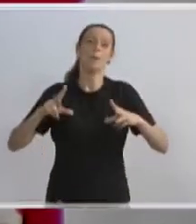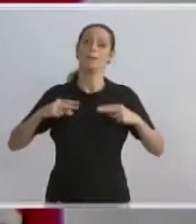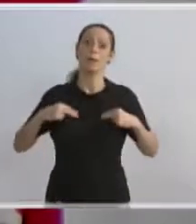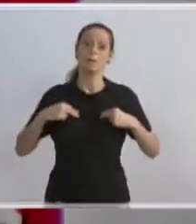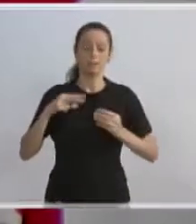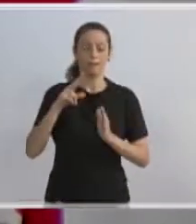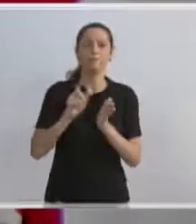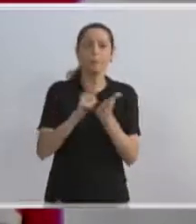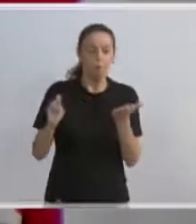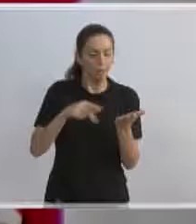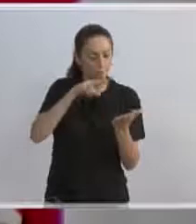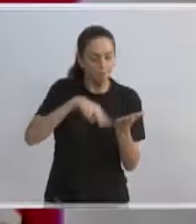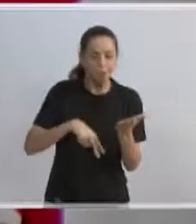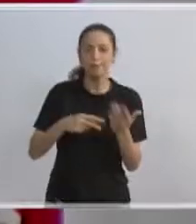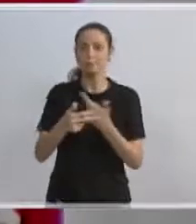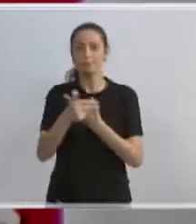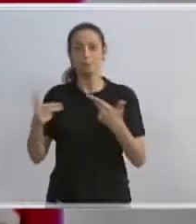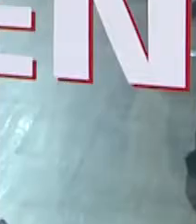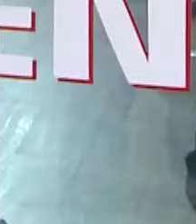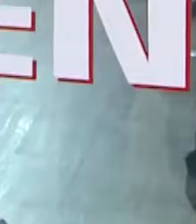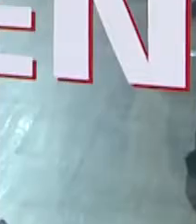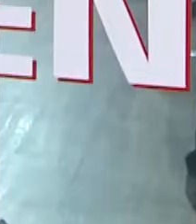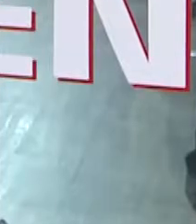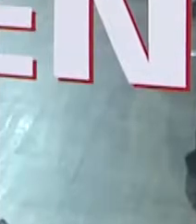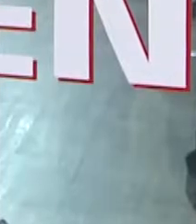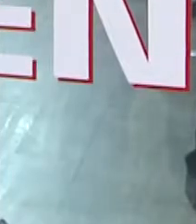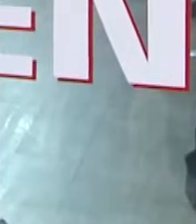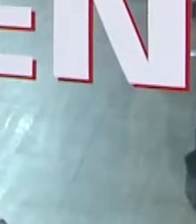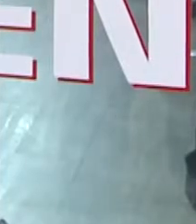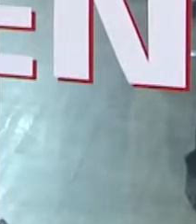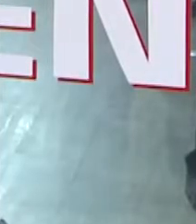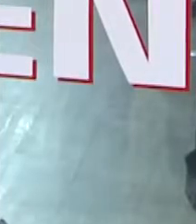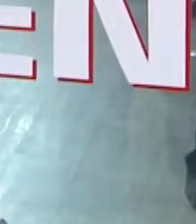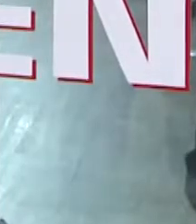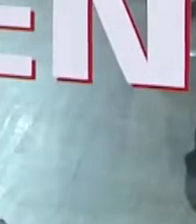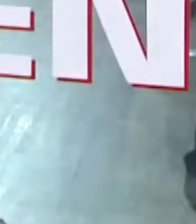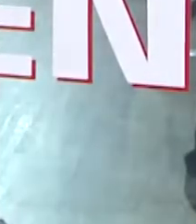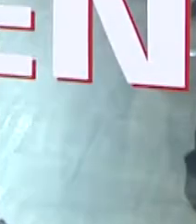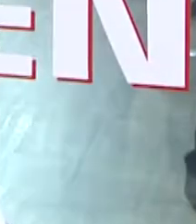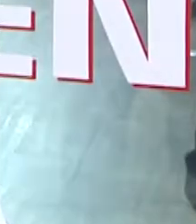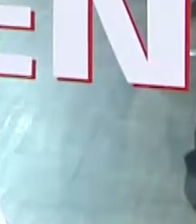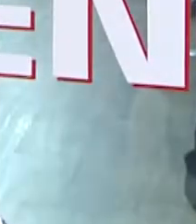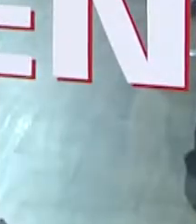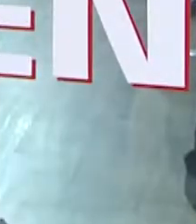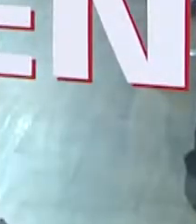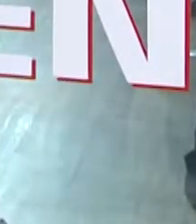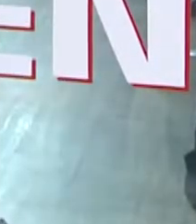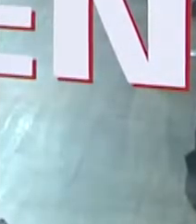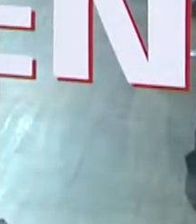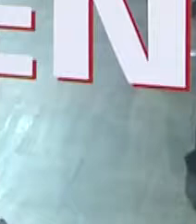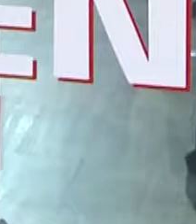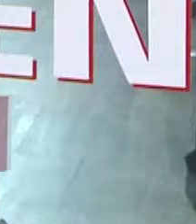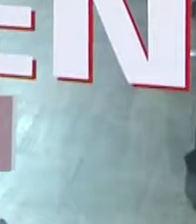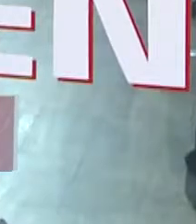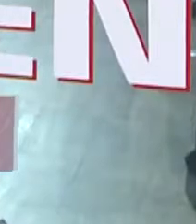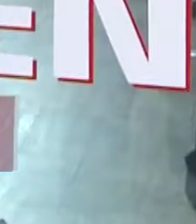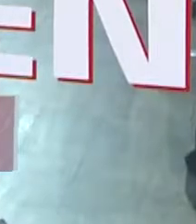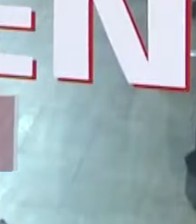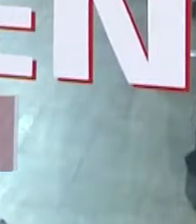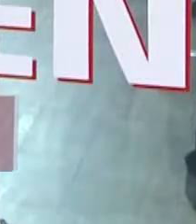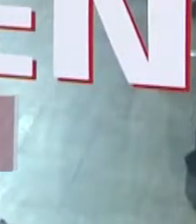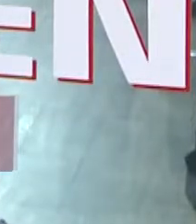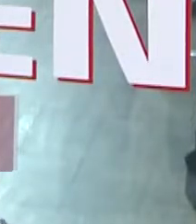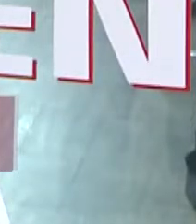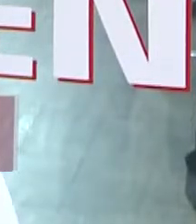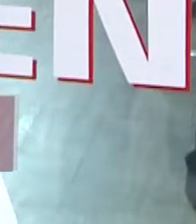arrecadados com multas detran to 100 dias de mandato e justamente foi uma coincidência muito boa ontem os combates em